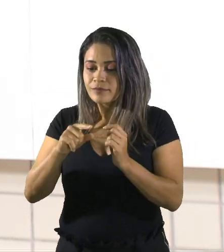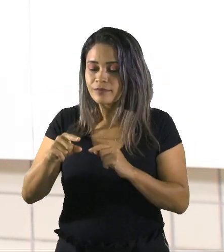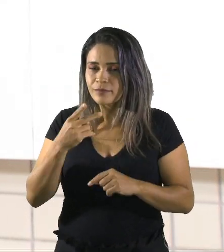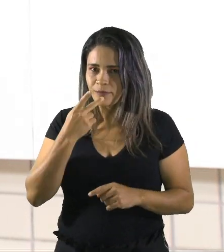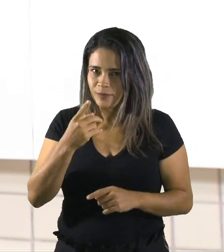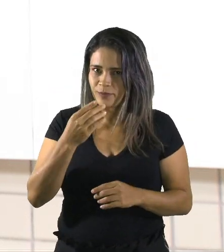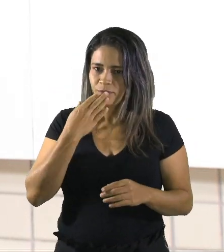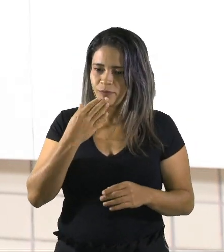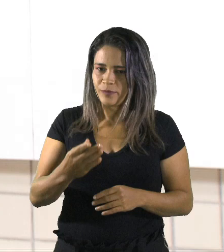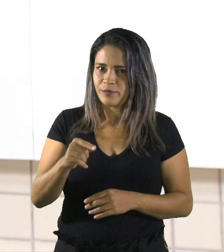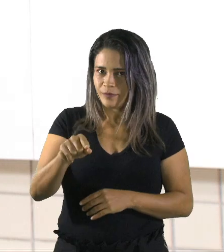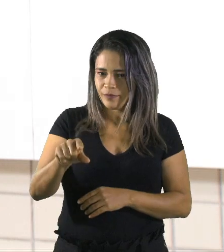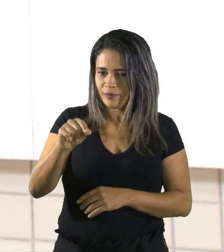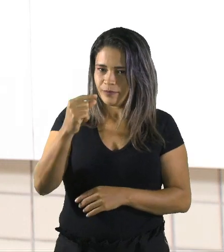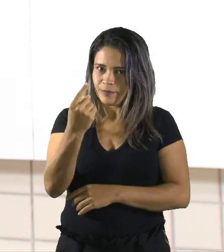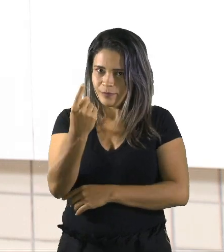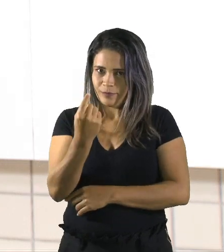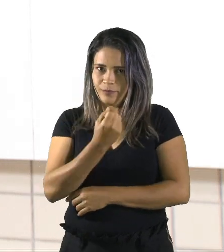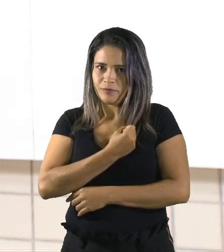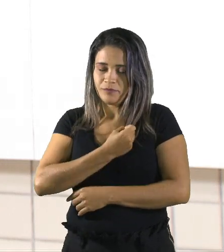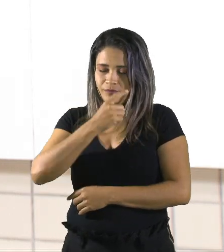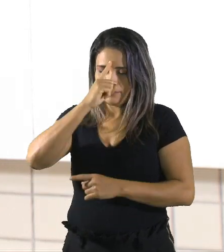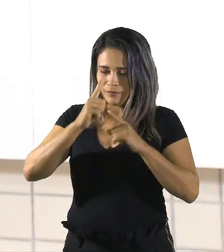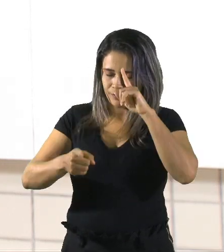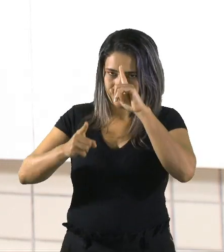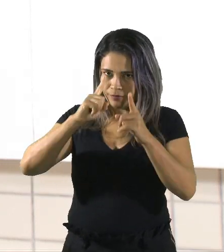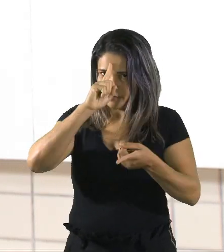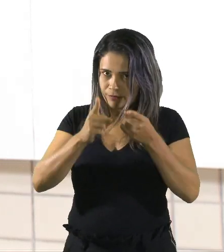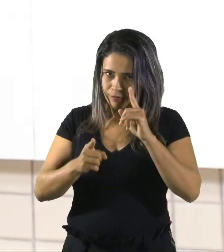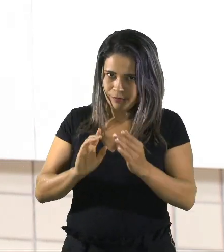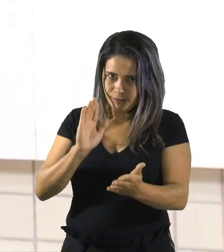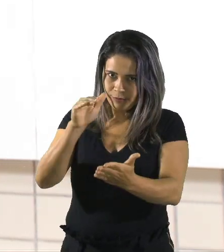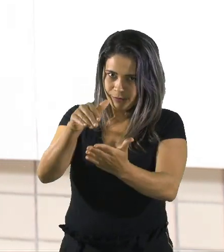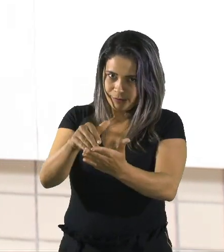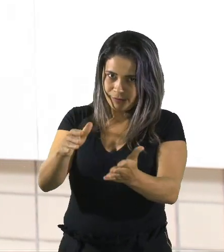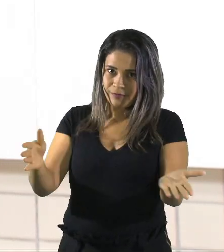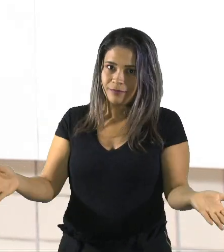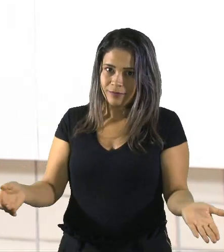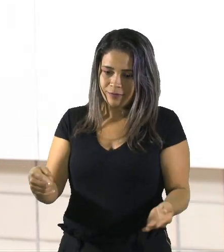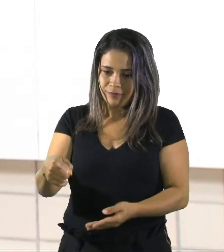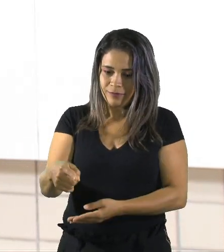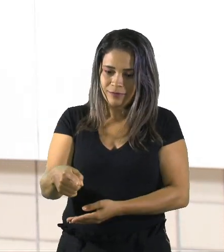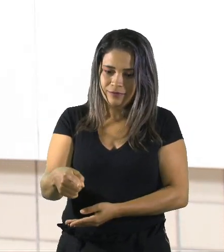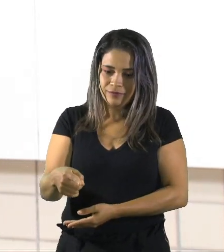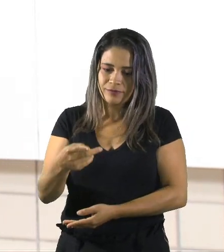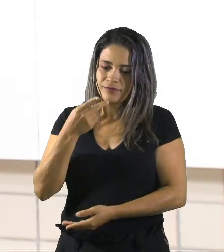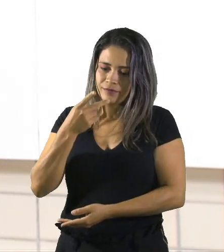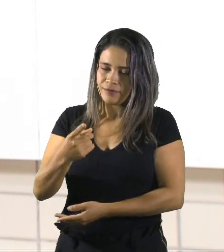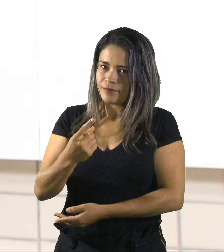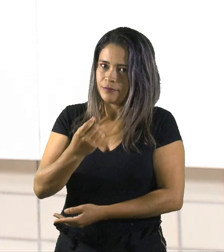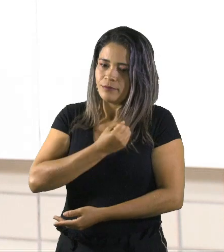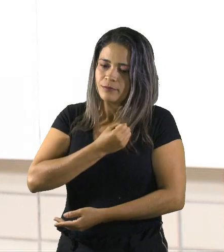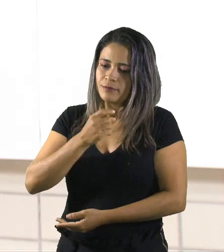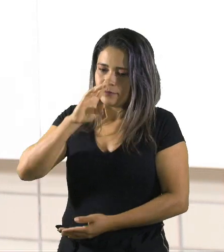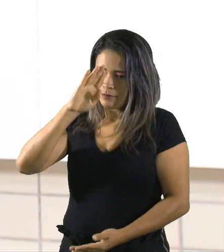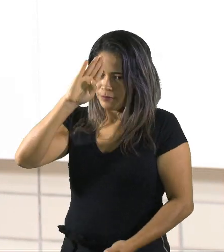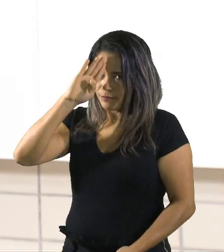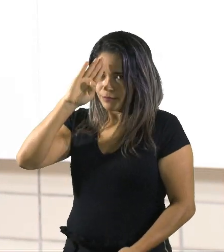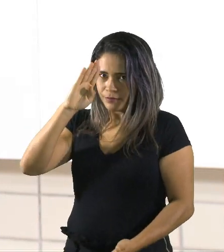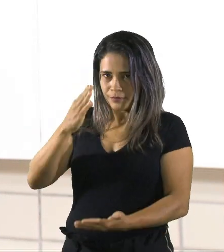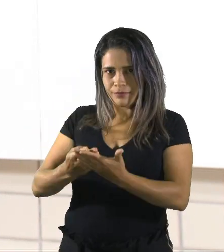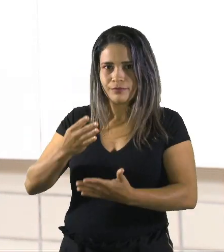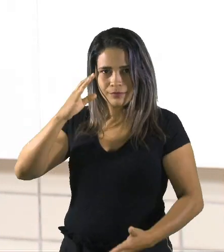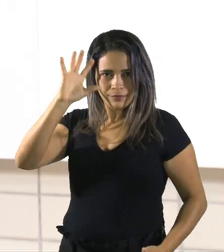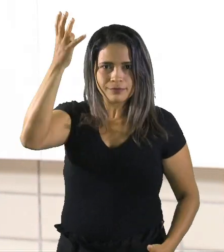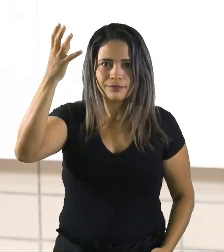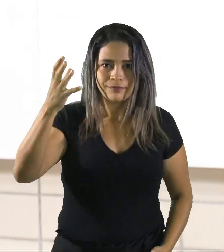número, ia dar uma série de comandos e no final das contas eu ia dizer, olha, deu tal número, certo? E para